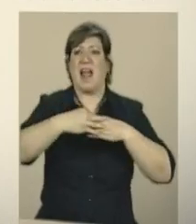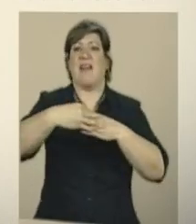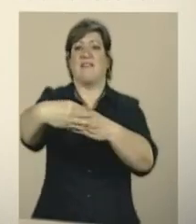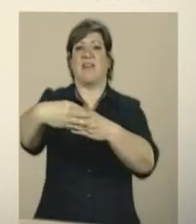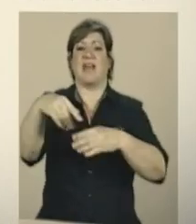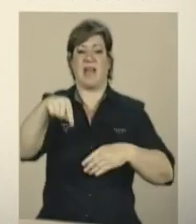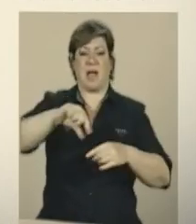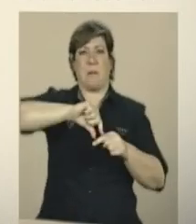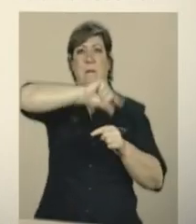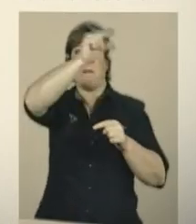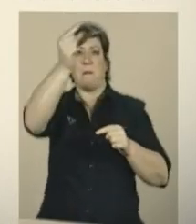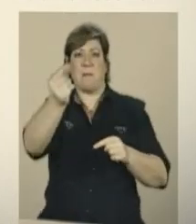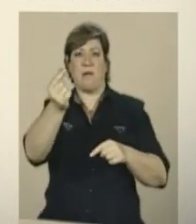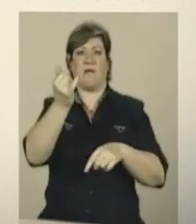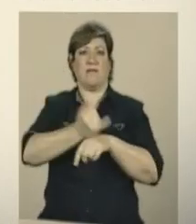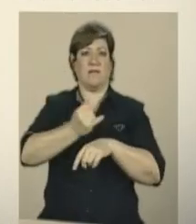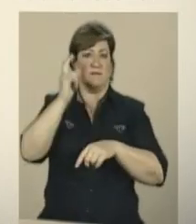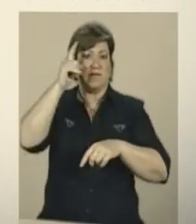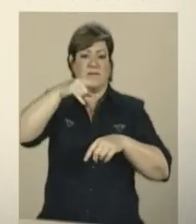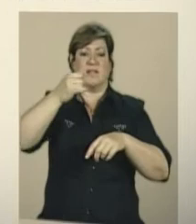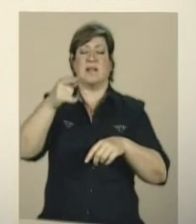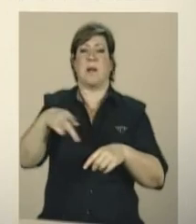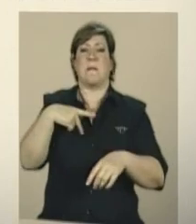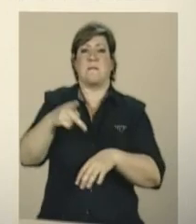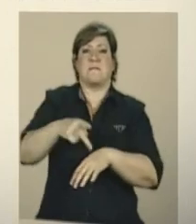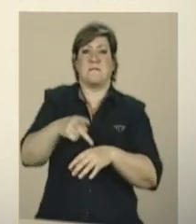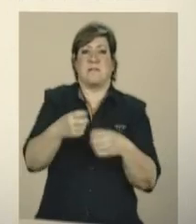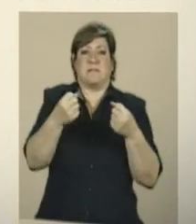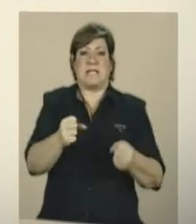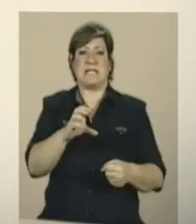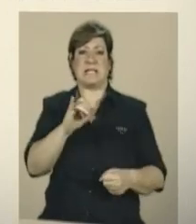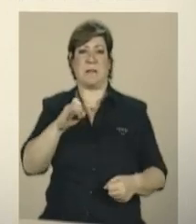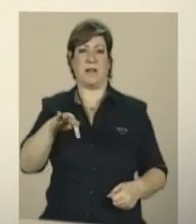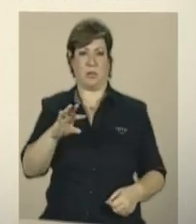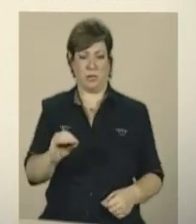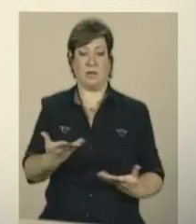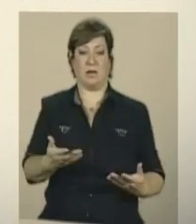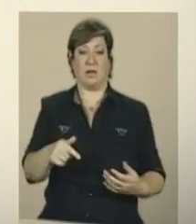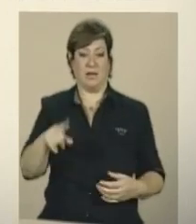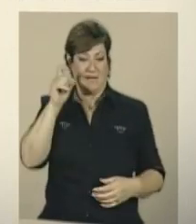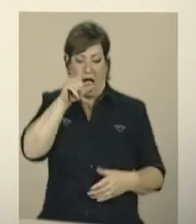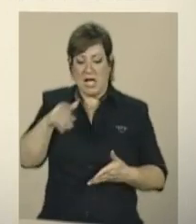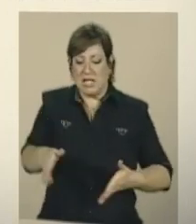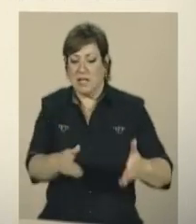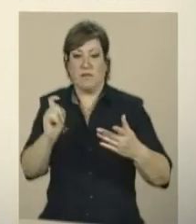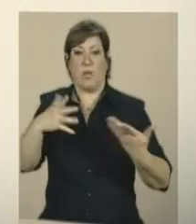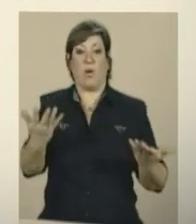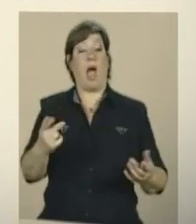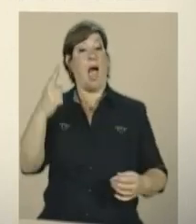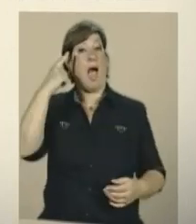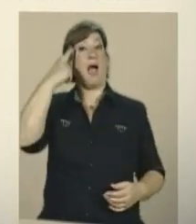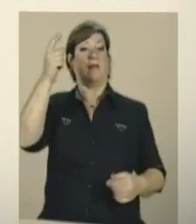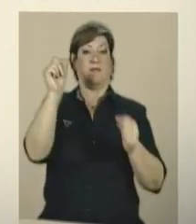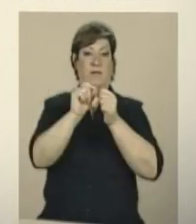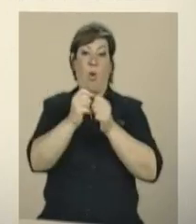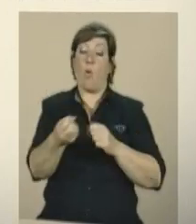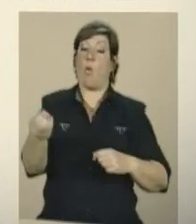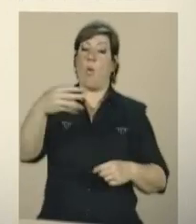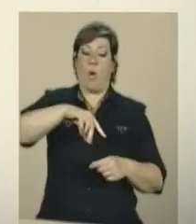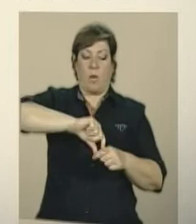postes pelas florestas ou pelos Rios por isso para esses lugares passamos a usar um outro tipo de